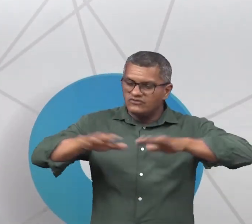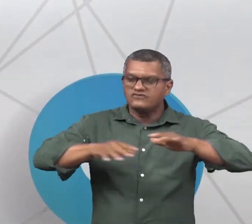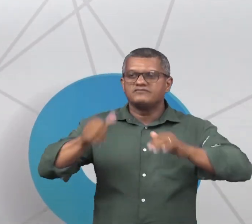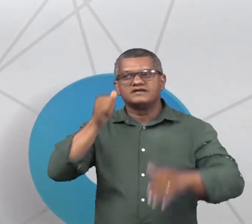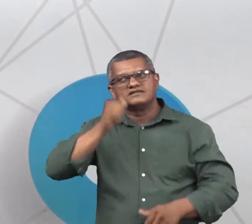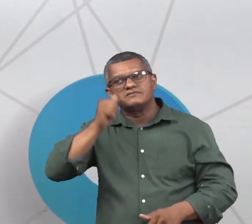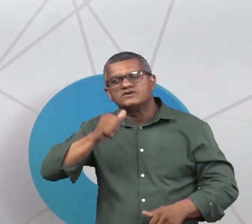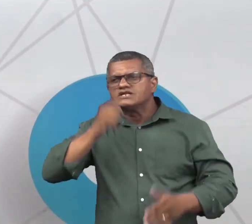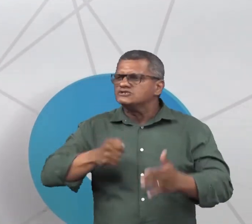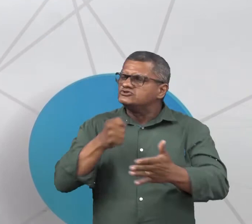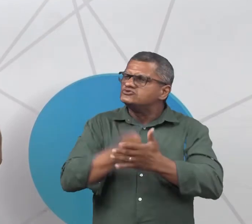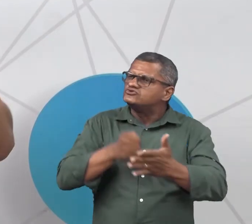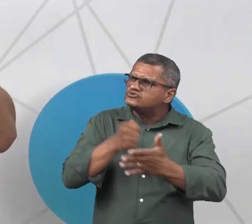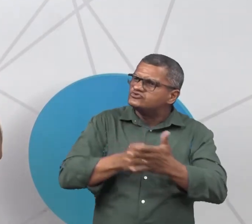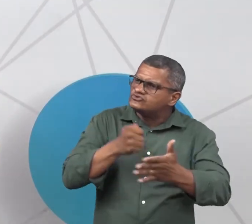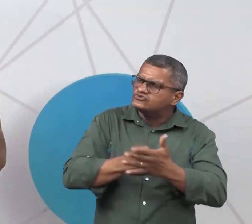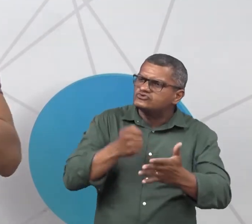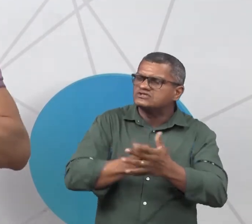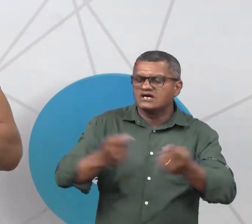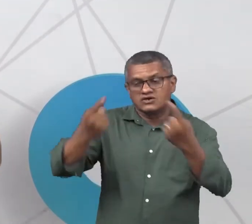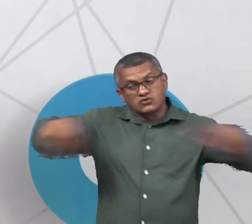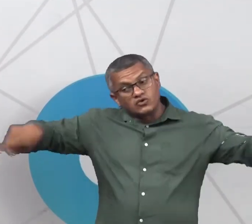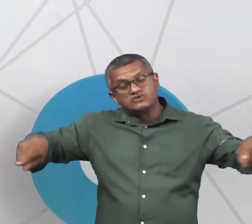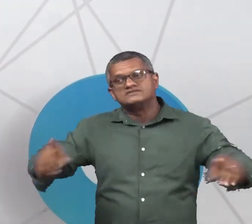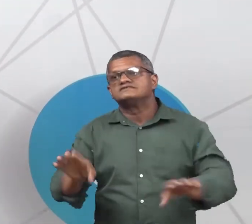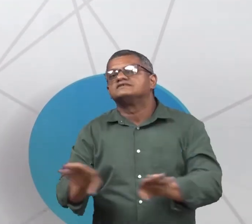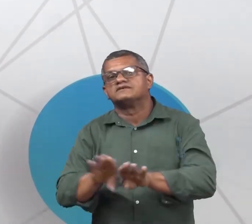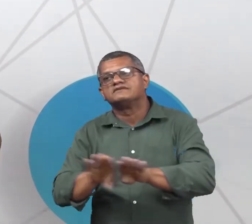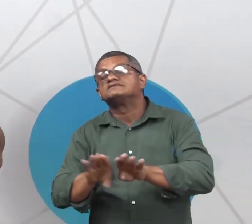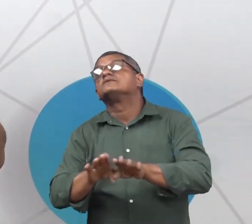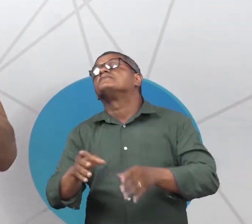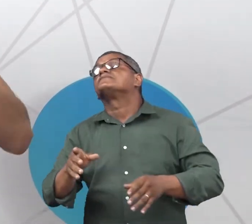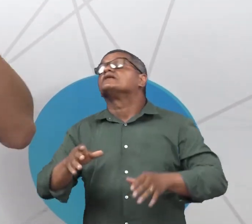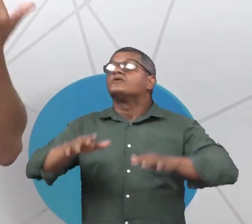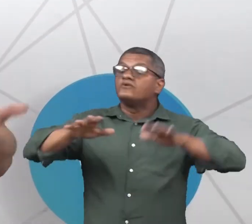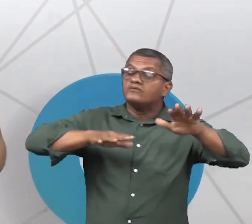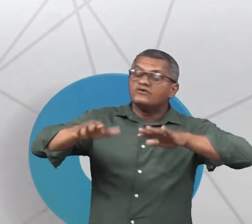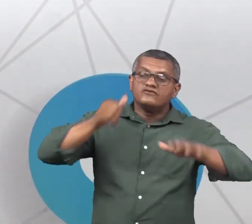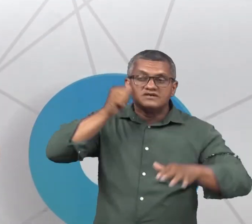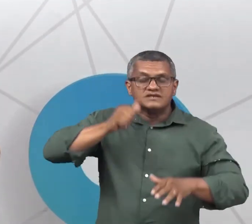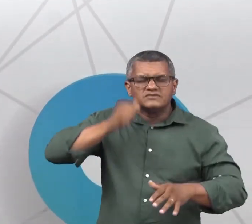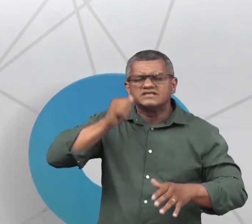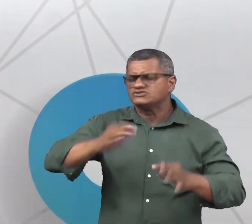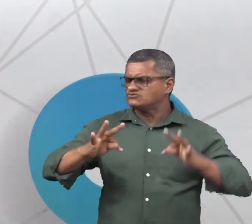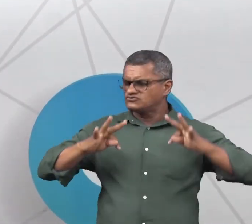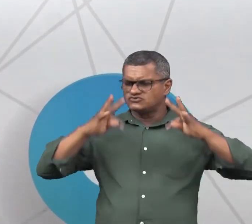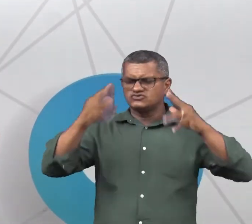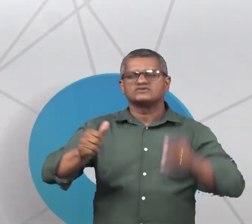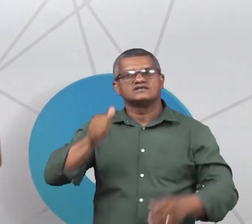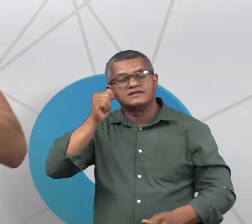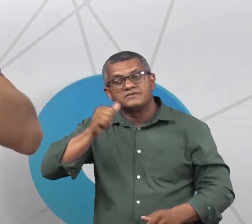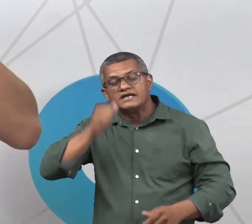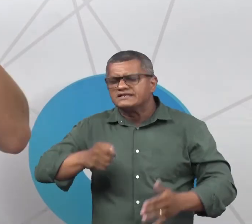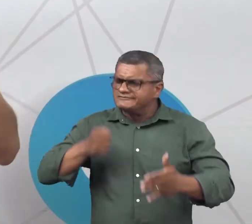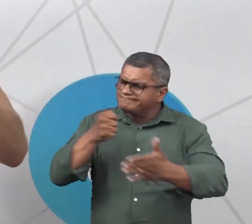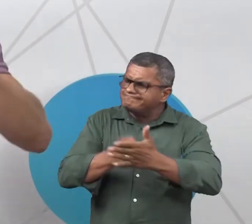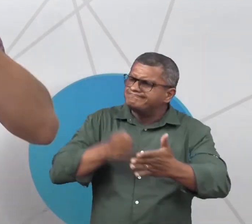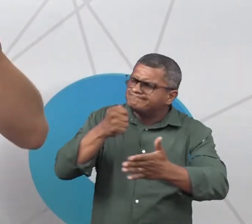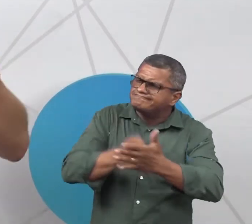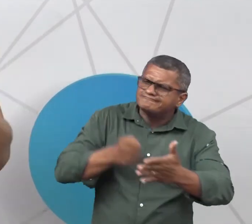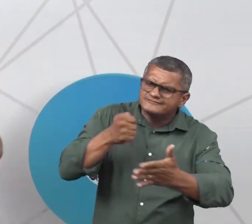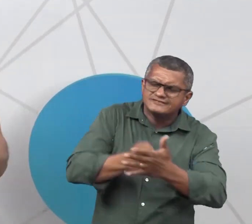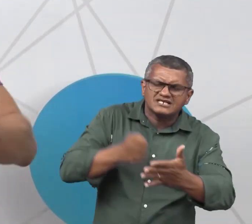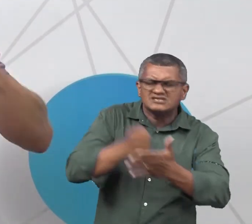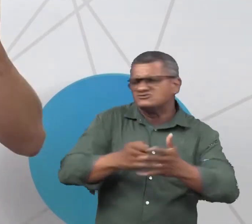justamente contra isso. Aliás, não só o movimento feminista, mas todas as mulheres, elas devem lutar contra toda